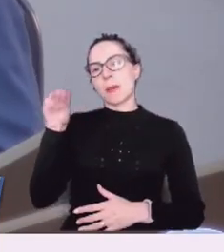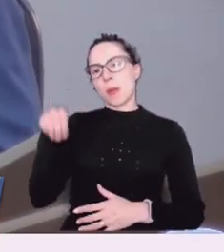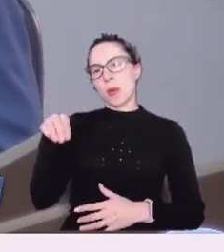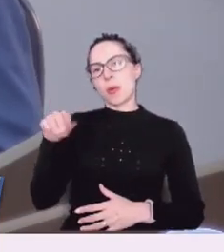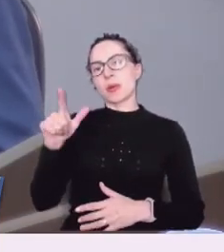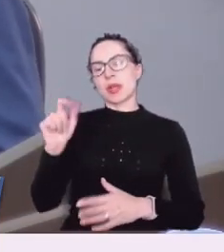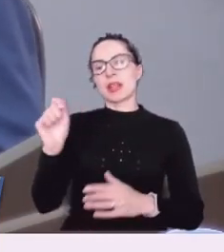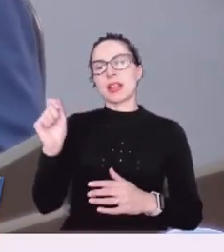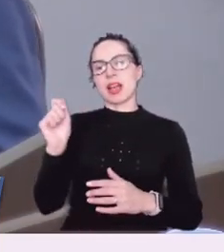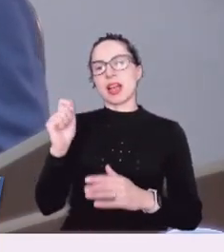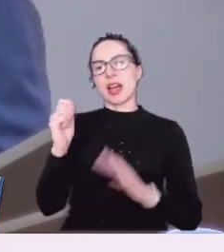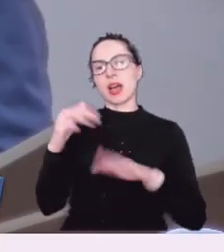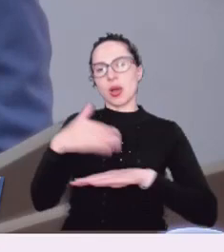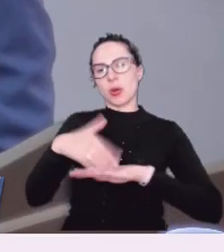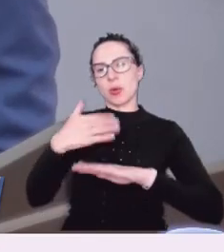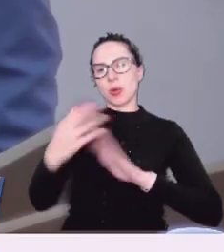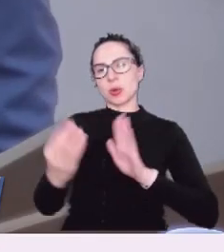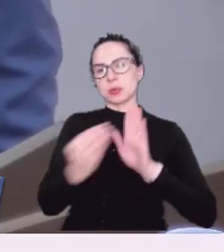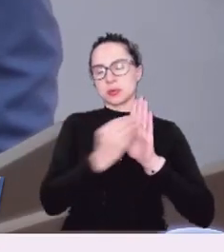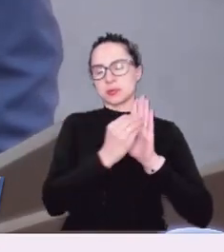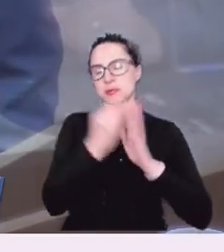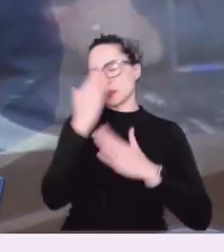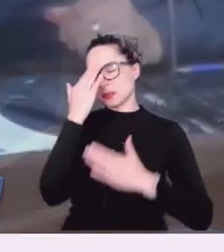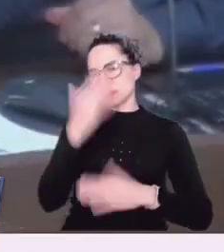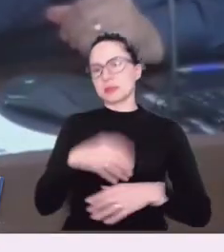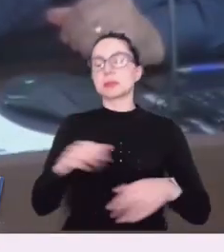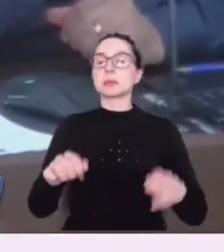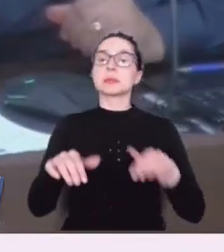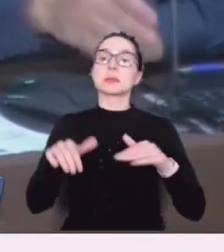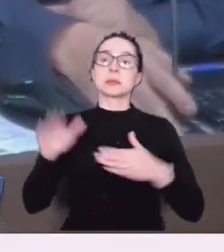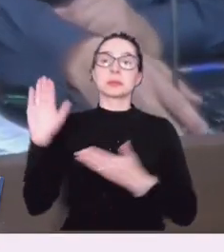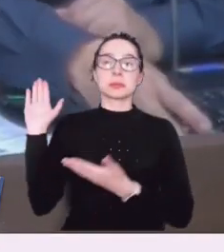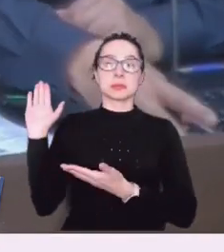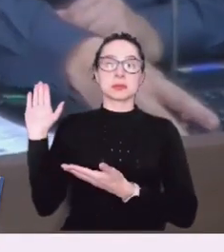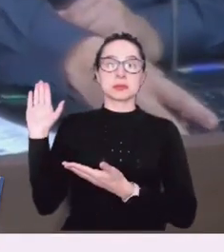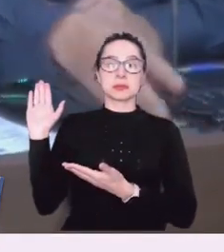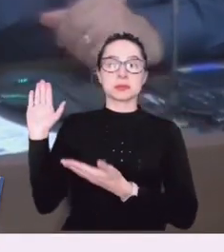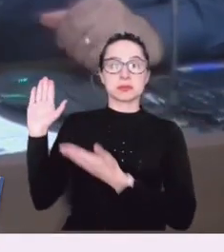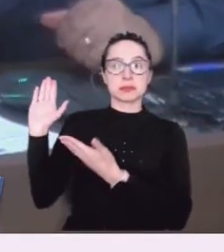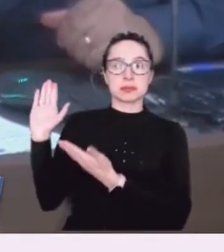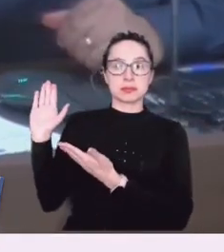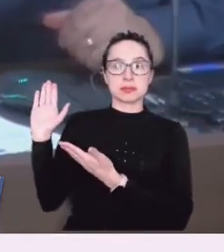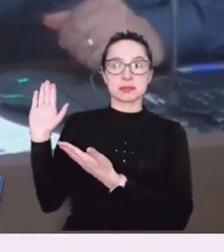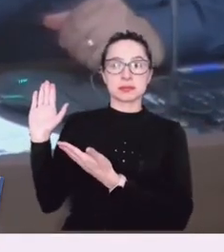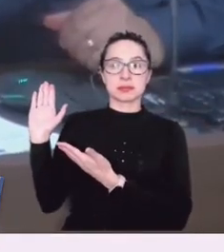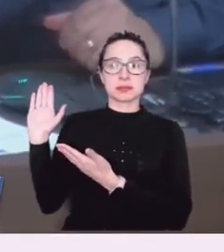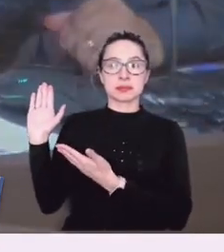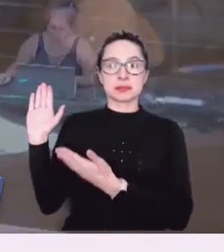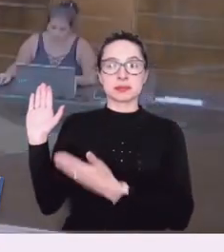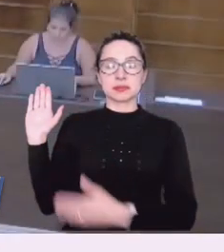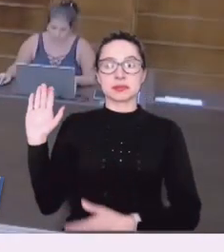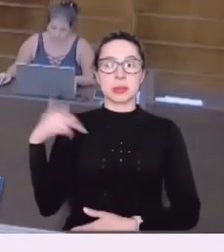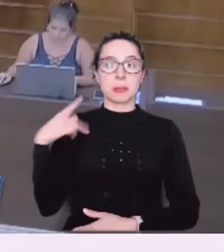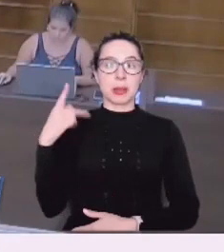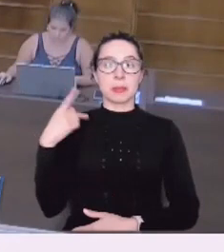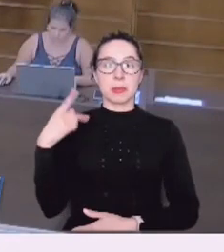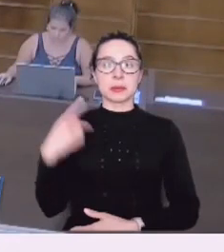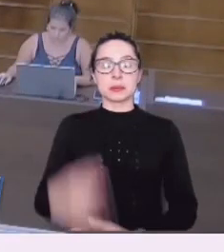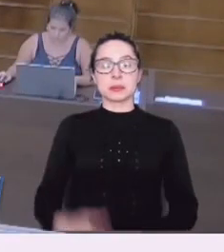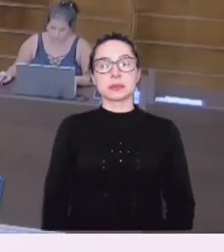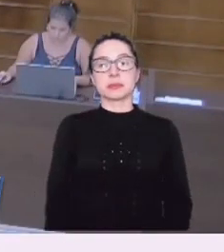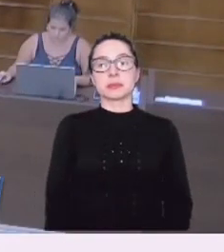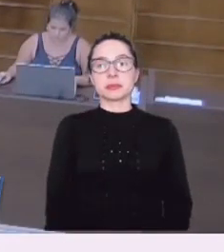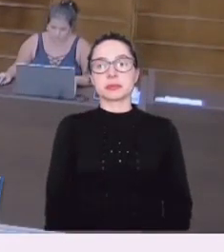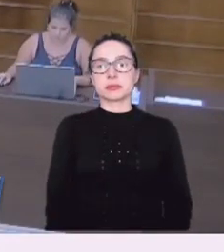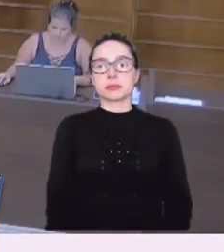Obrigado, presidente. Com a palavra, plenário. Peço palavra, senhor. Com a palavra, vereador Pastor Palamone.